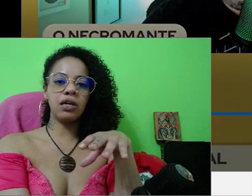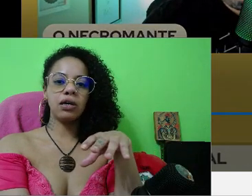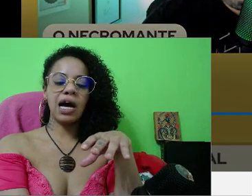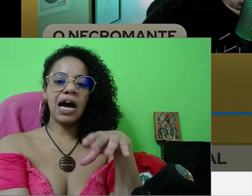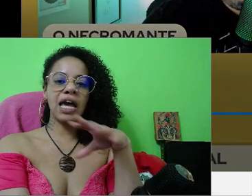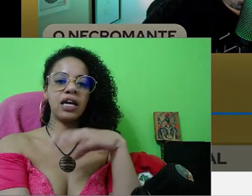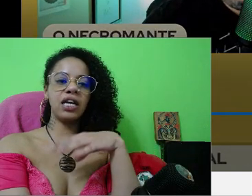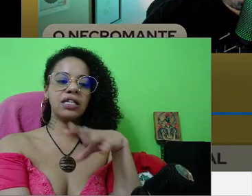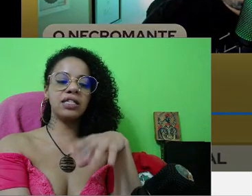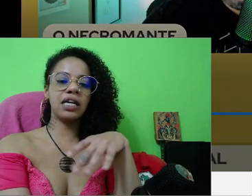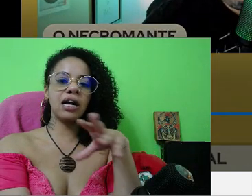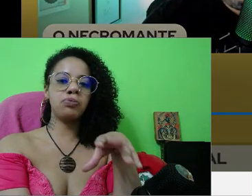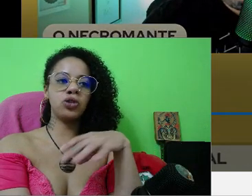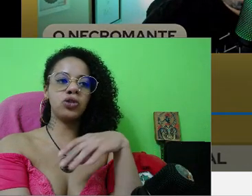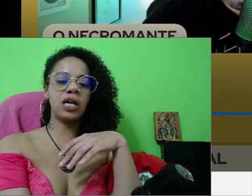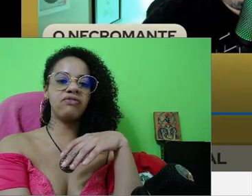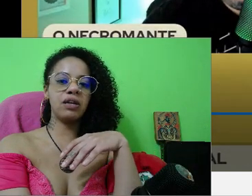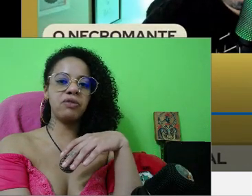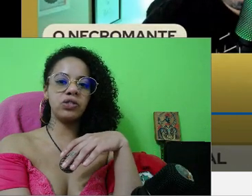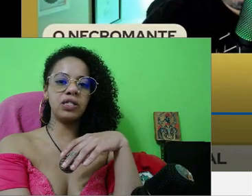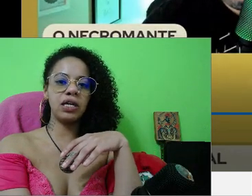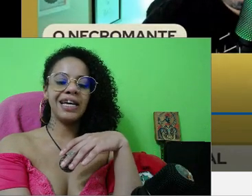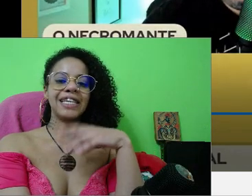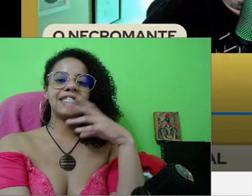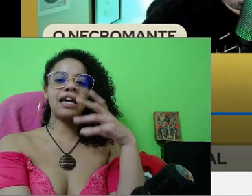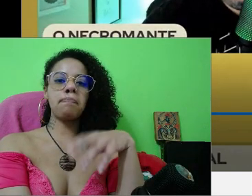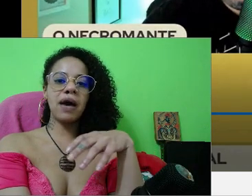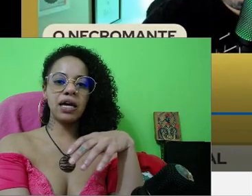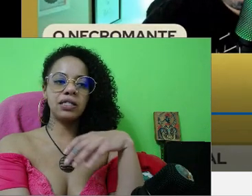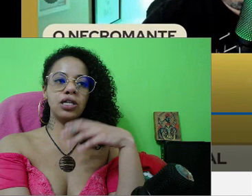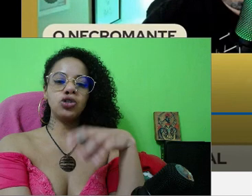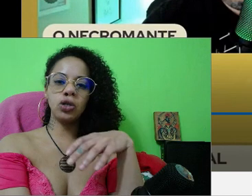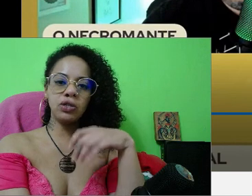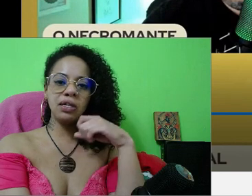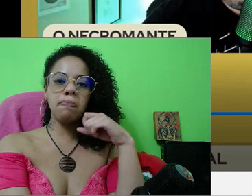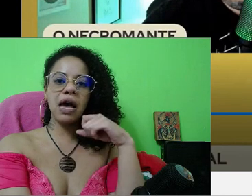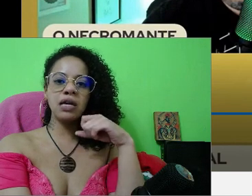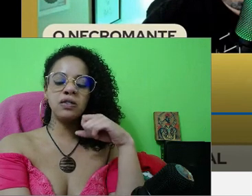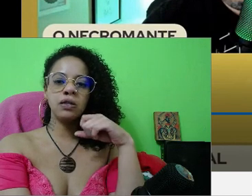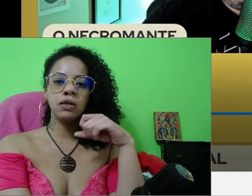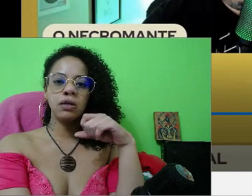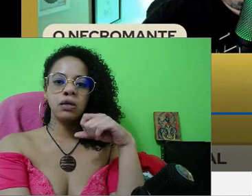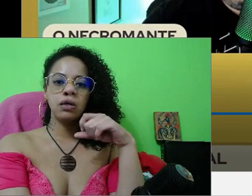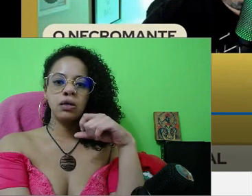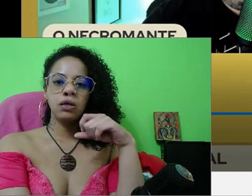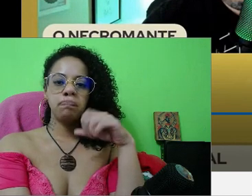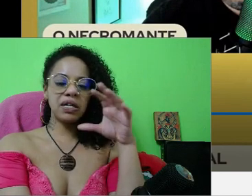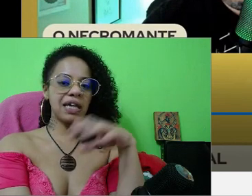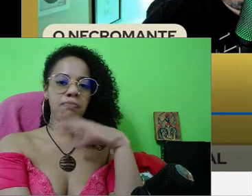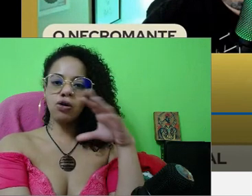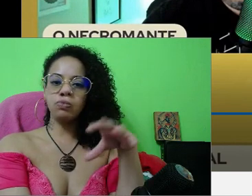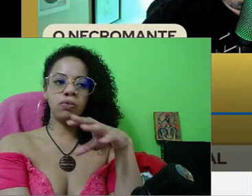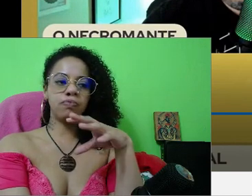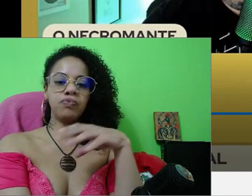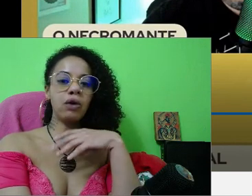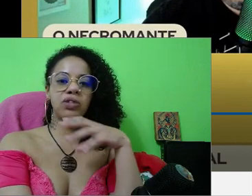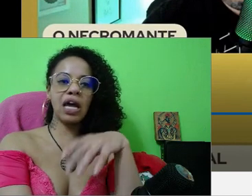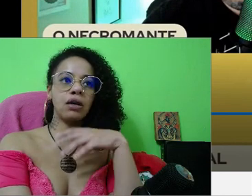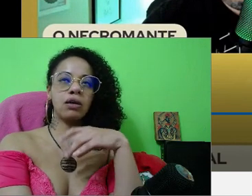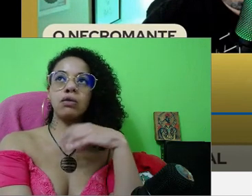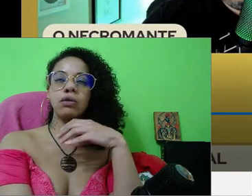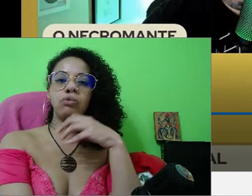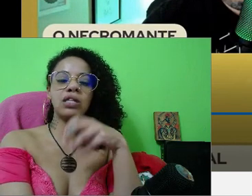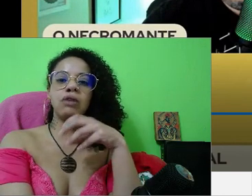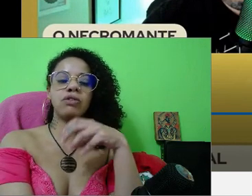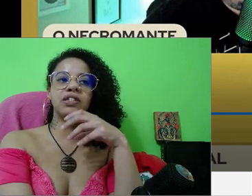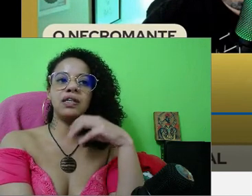então assim a regrinha que você caga para o outro tem que valer para você você quer paz deixa os outros em paz percebe como não